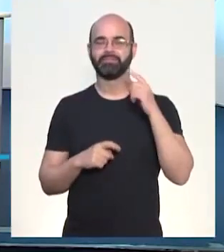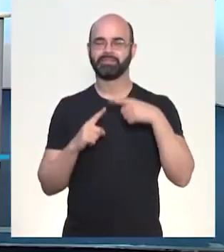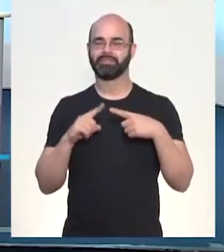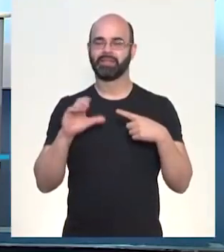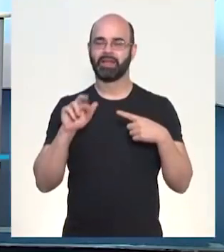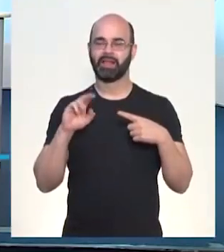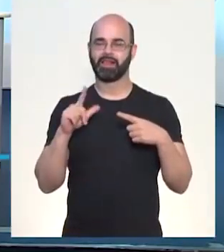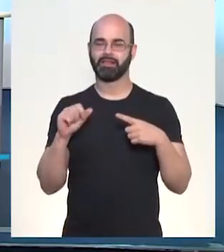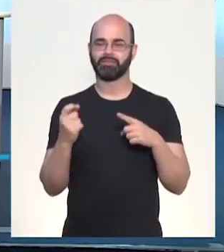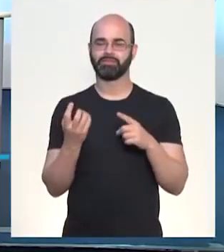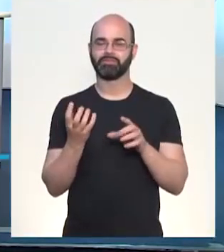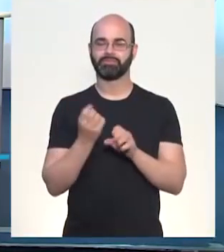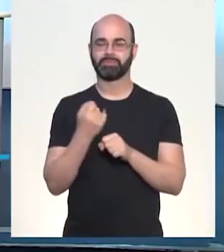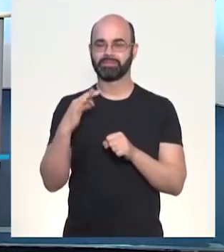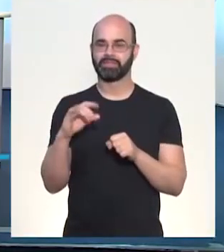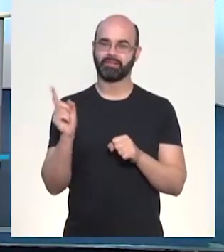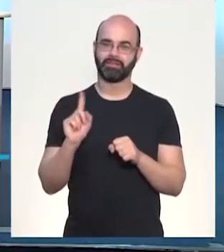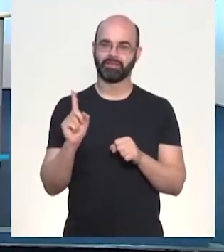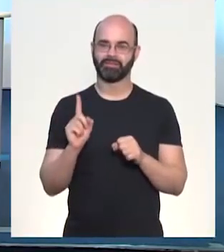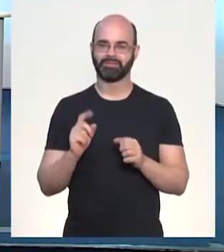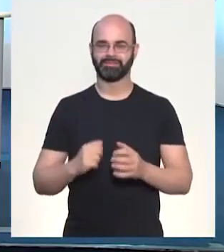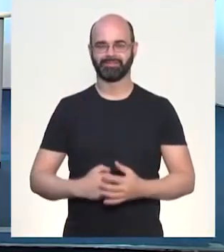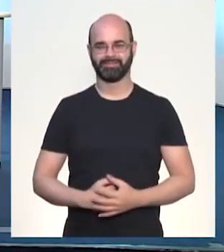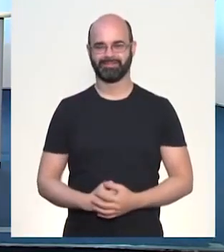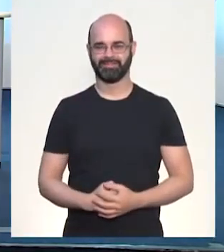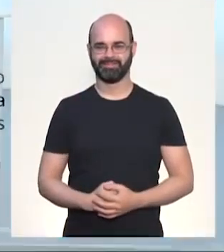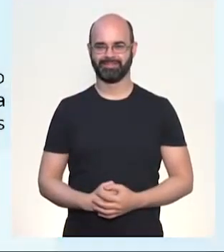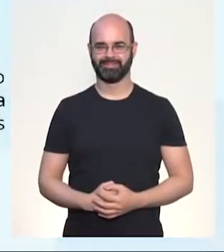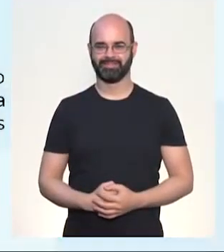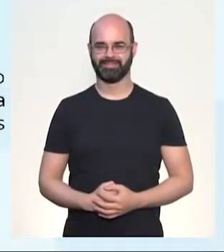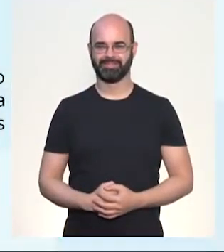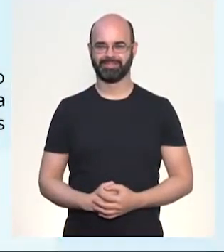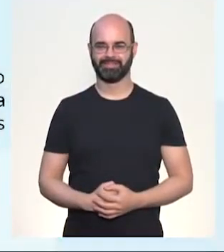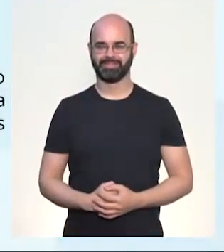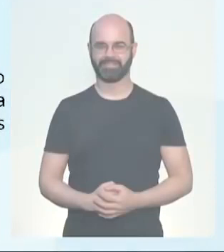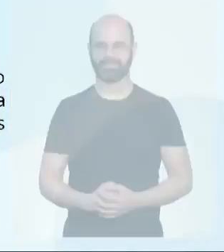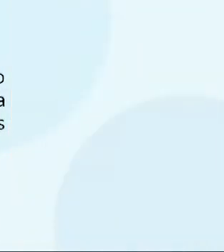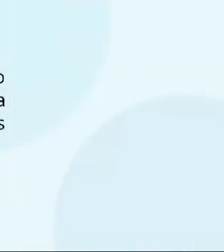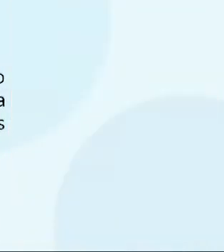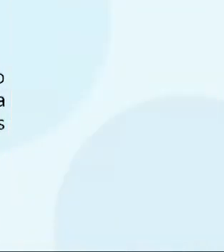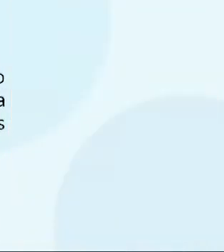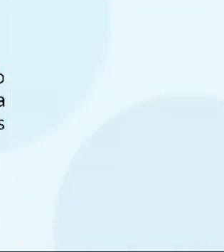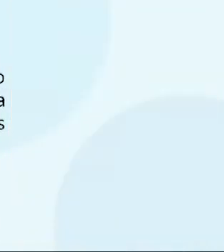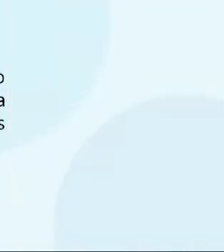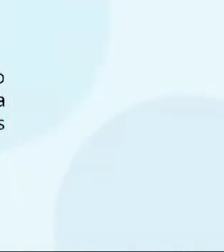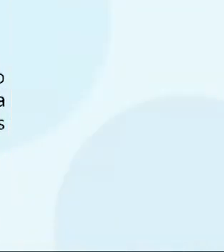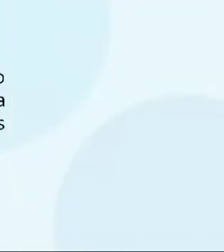construiu a lei de formação correta ou não. Até já.